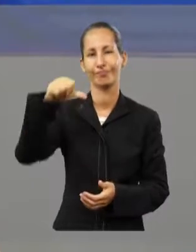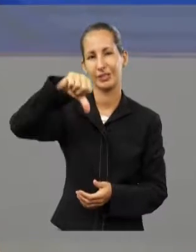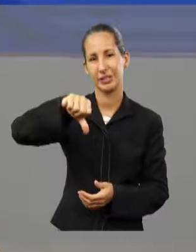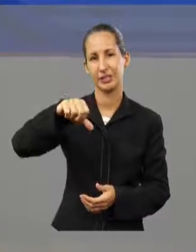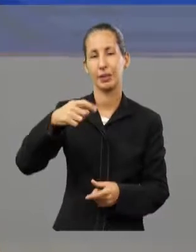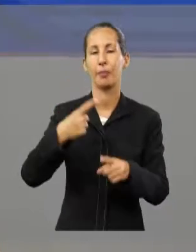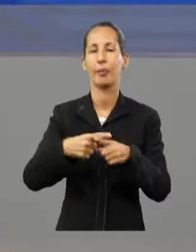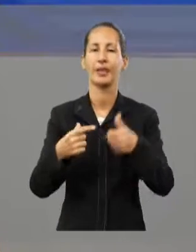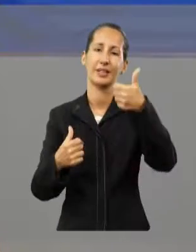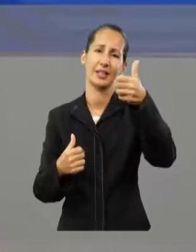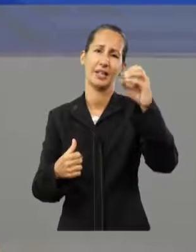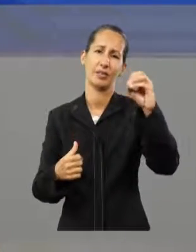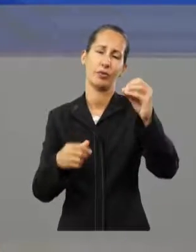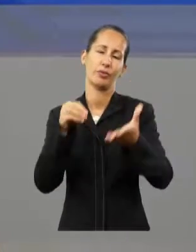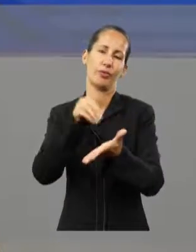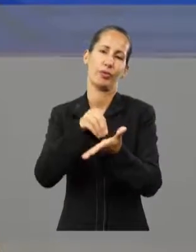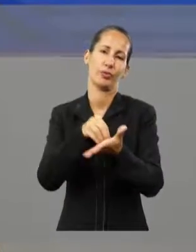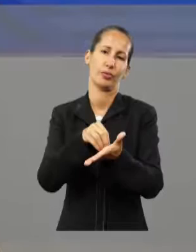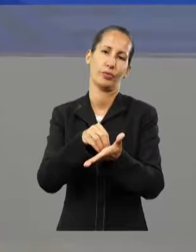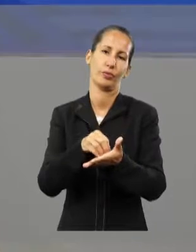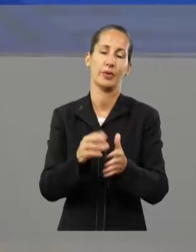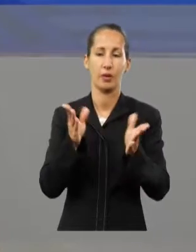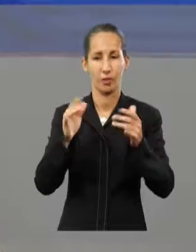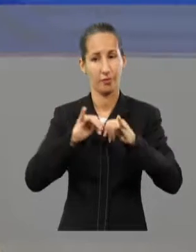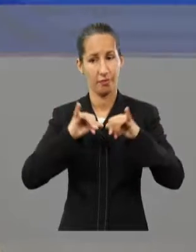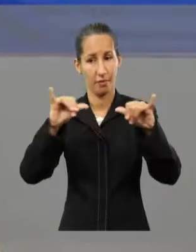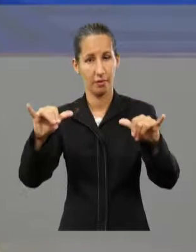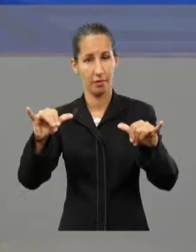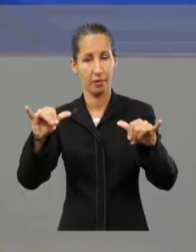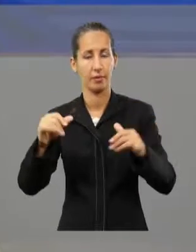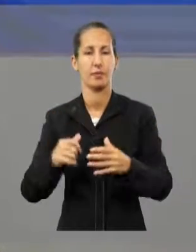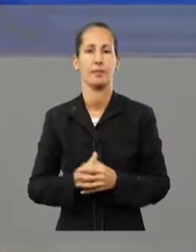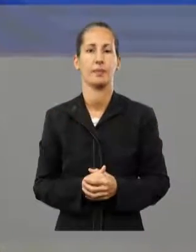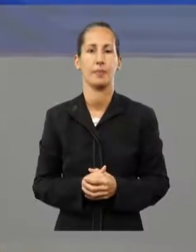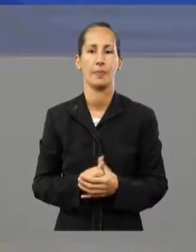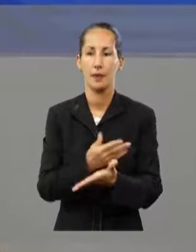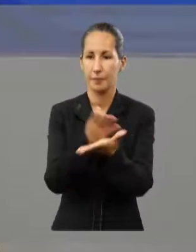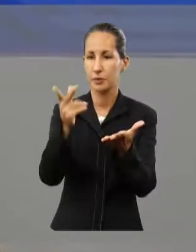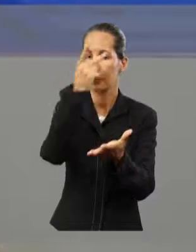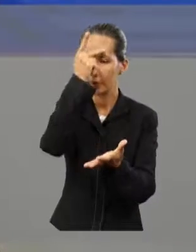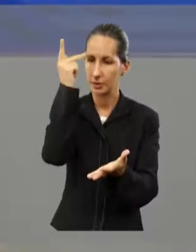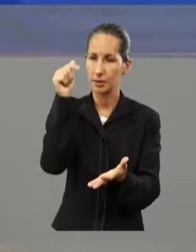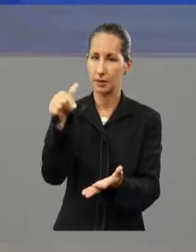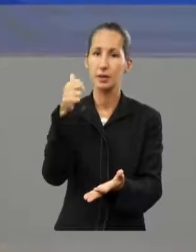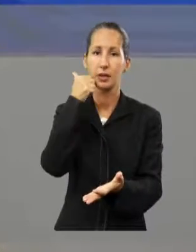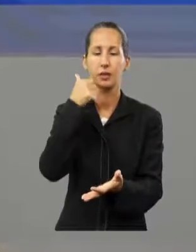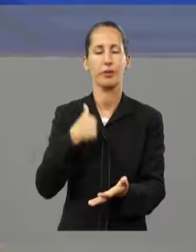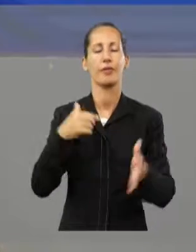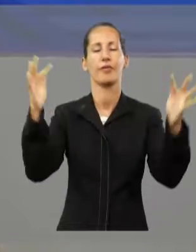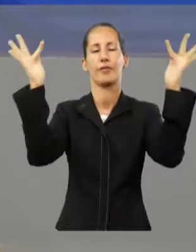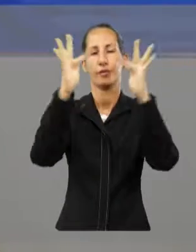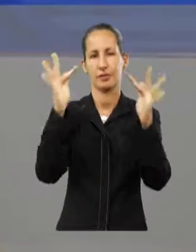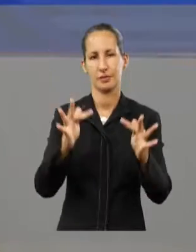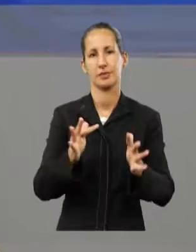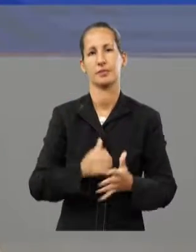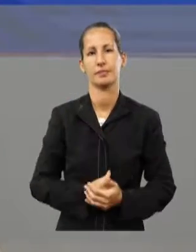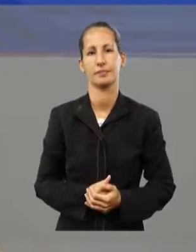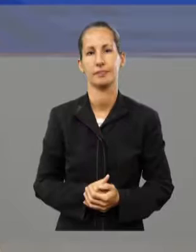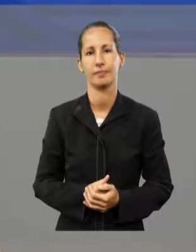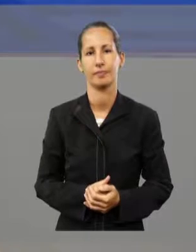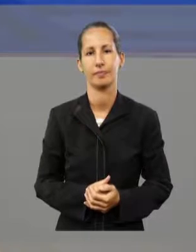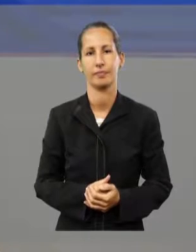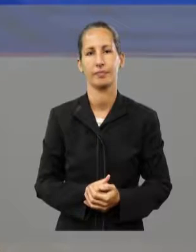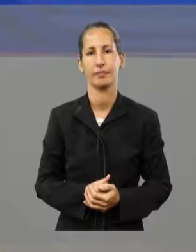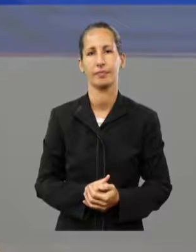votos. Mas isso é... Agora, dizer ao povo Natal que eu sou feliz.